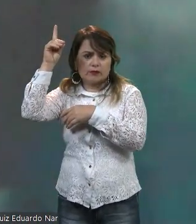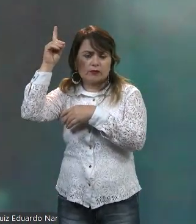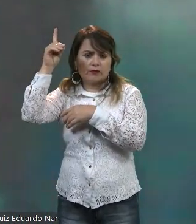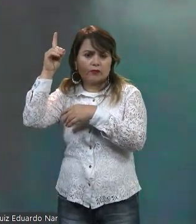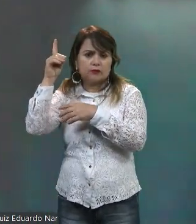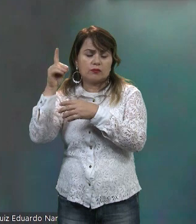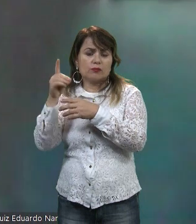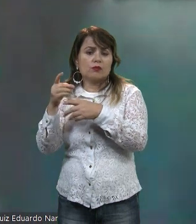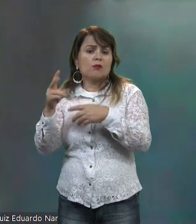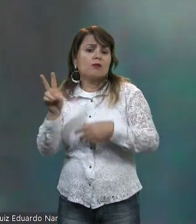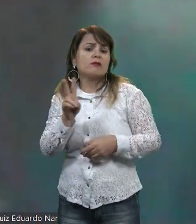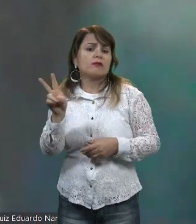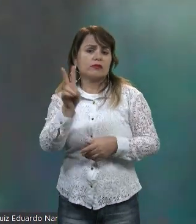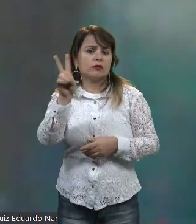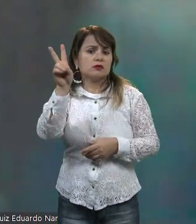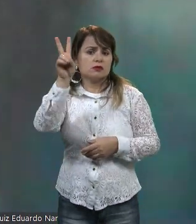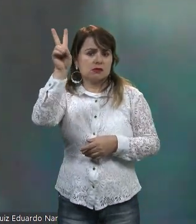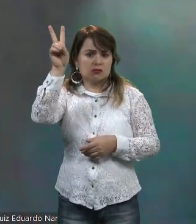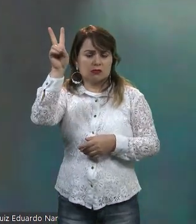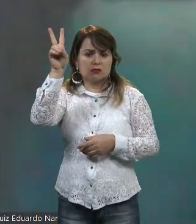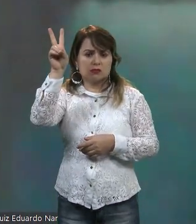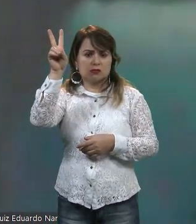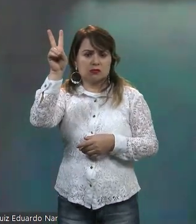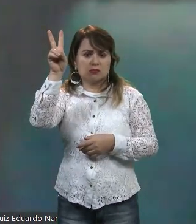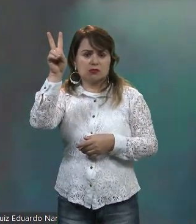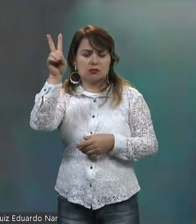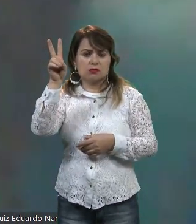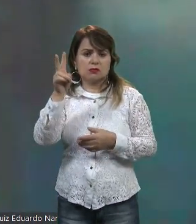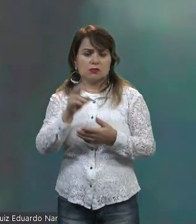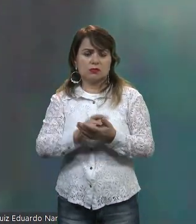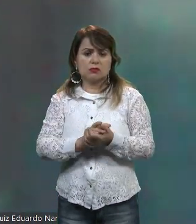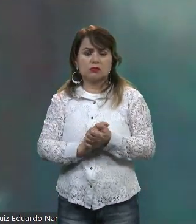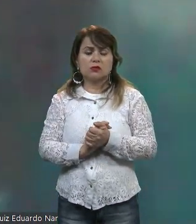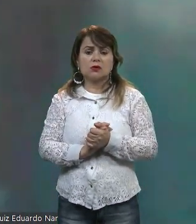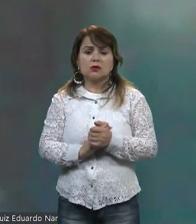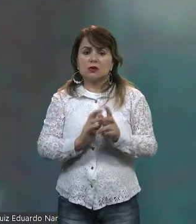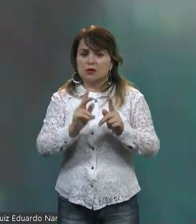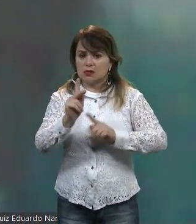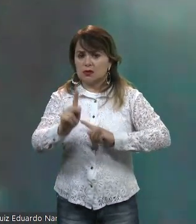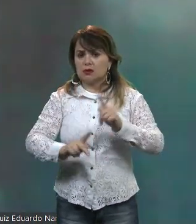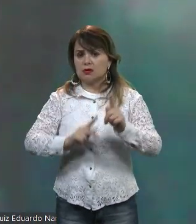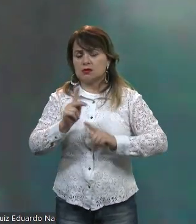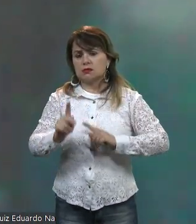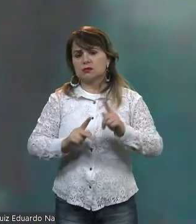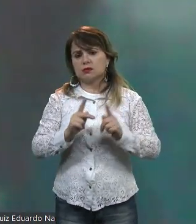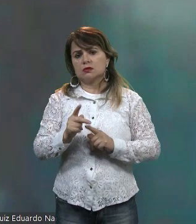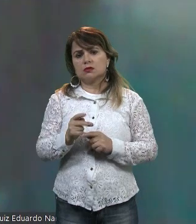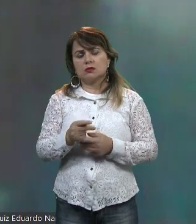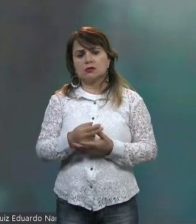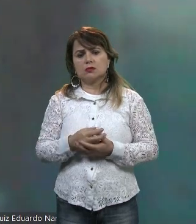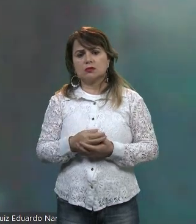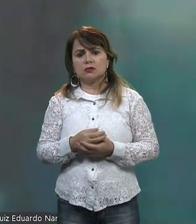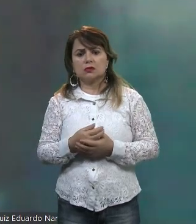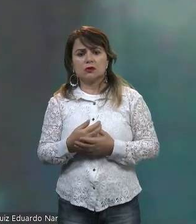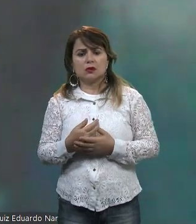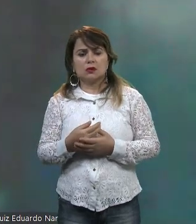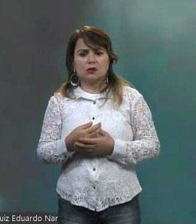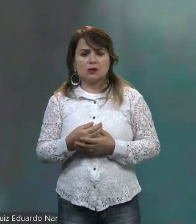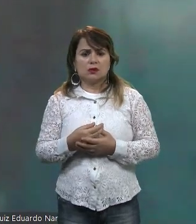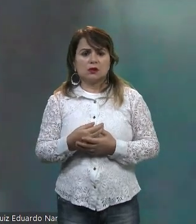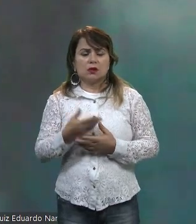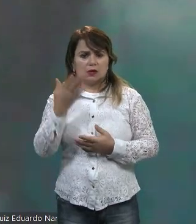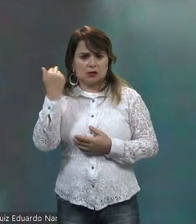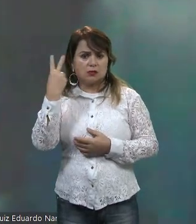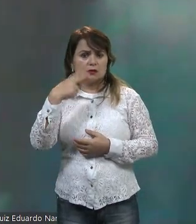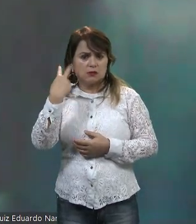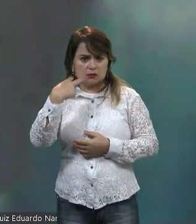de valorização e de menos desgaste, como colocou, muito bem colocou o vereador Marcos Custódio